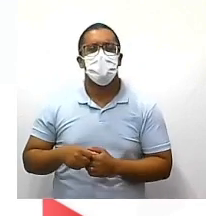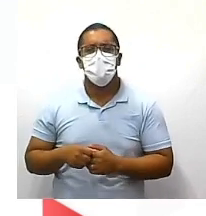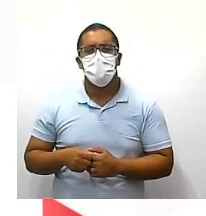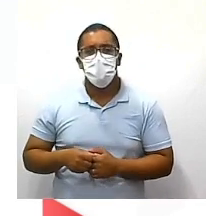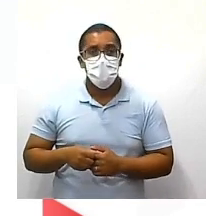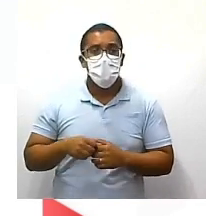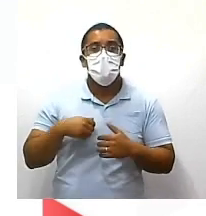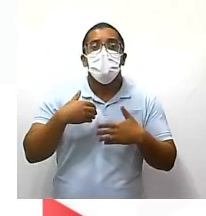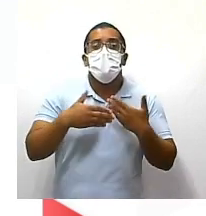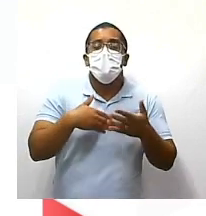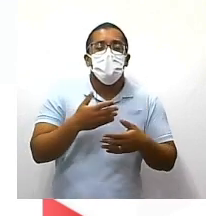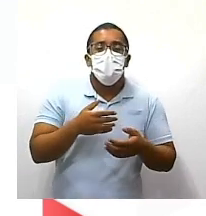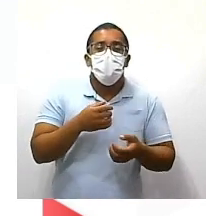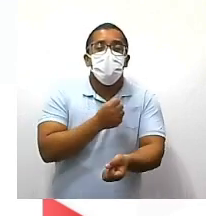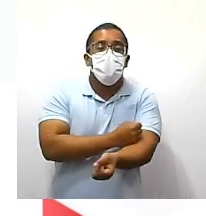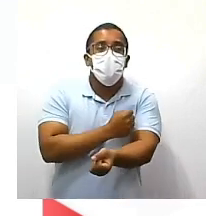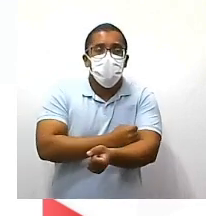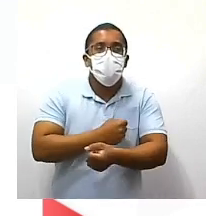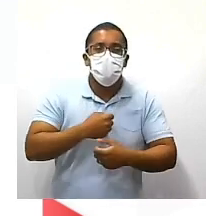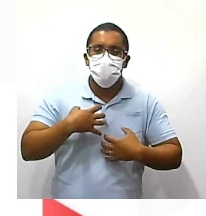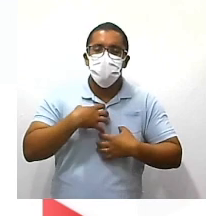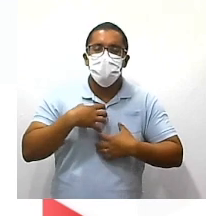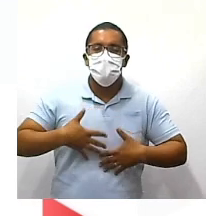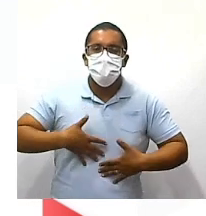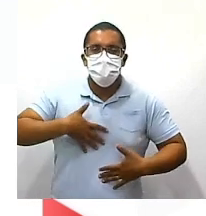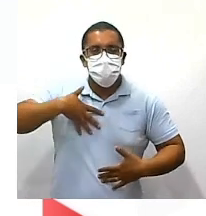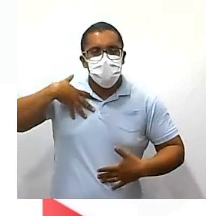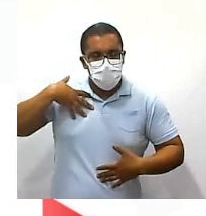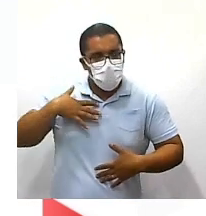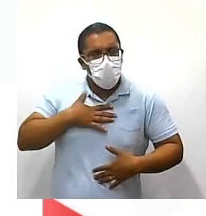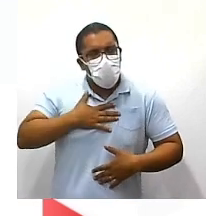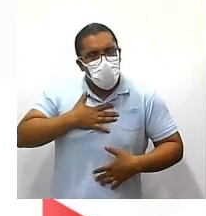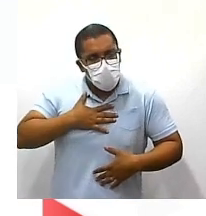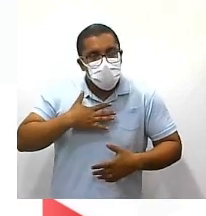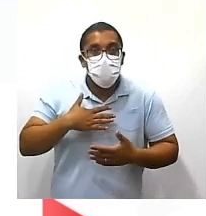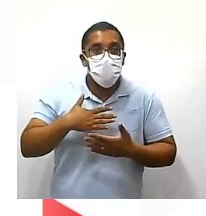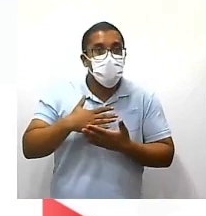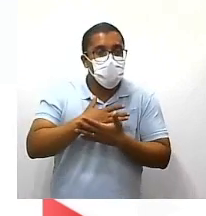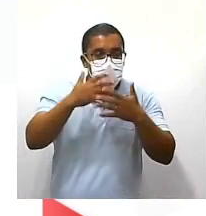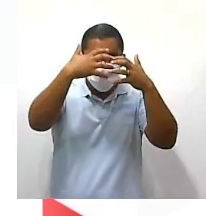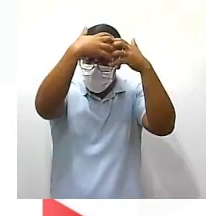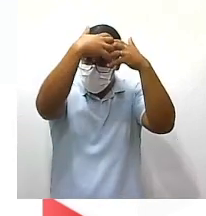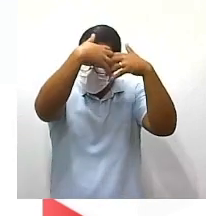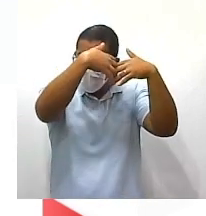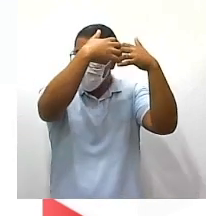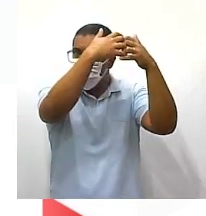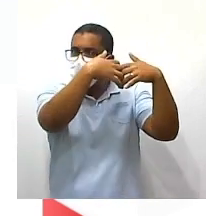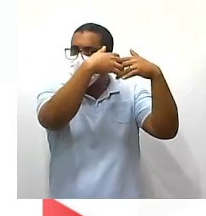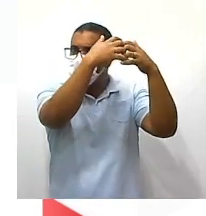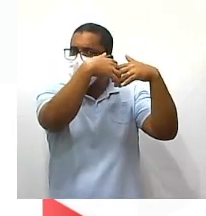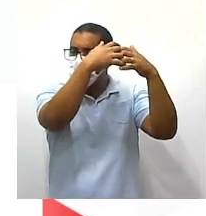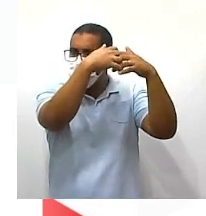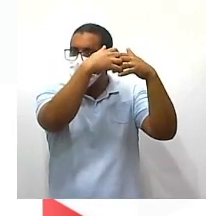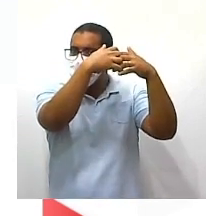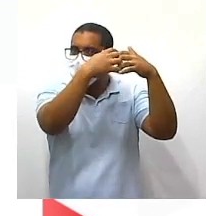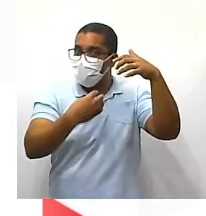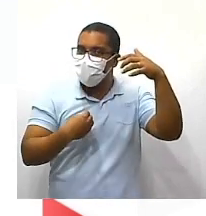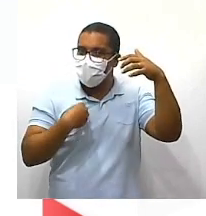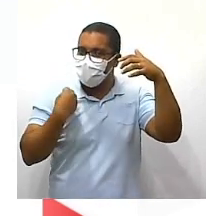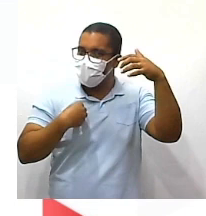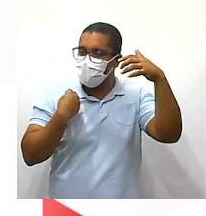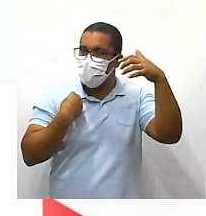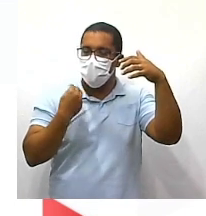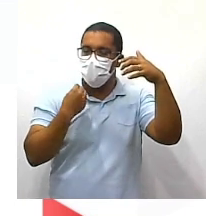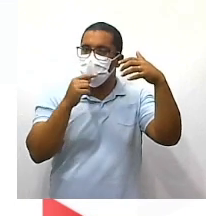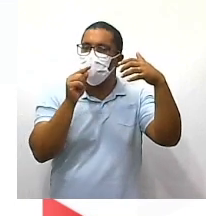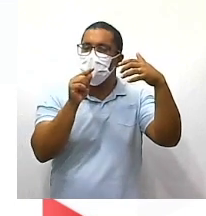das drogas elas são prazerosas, alguns circuitos cerebrais eles são ativados, o que torna